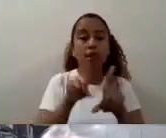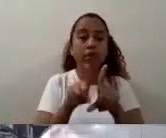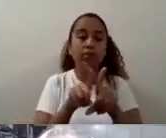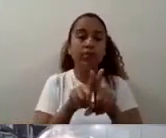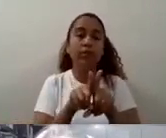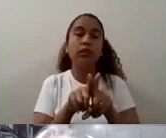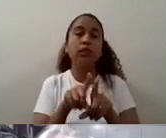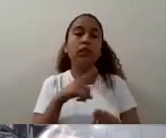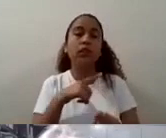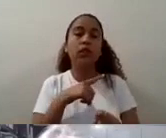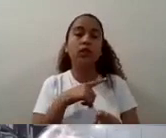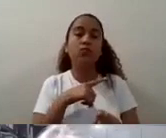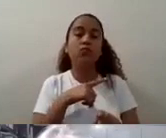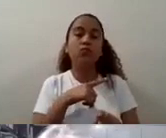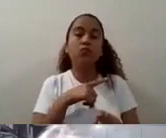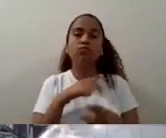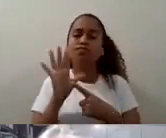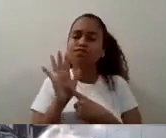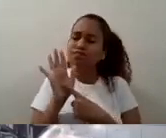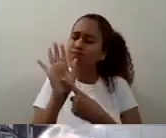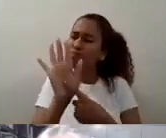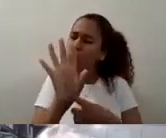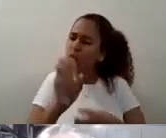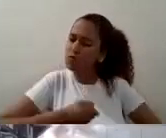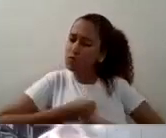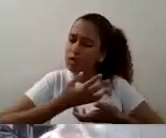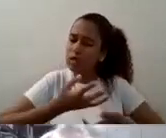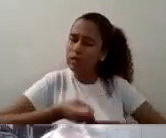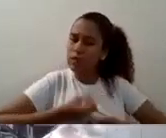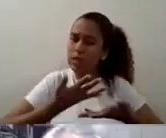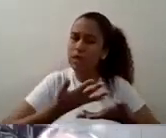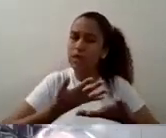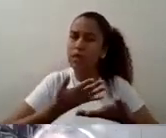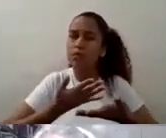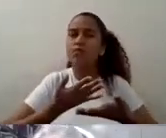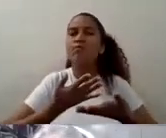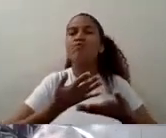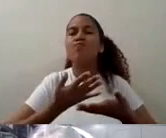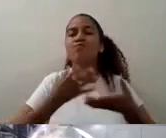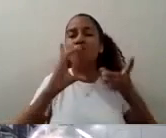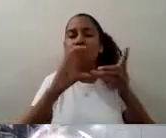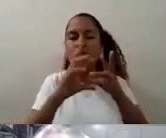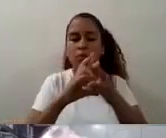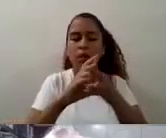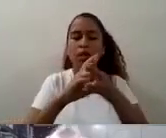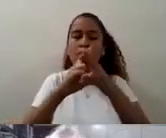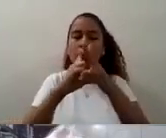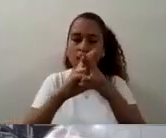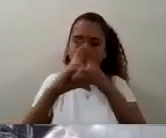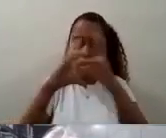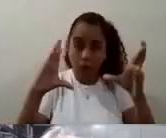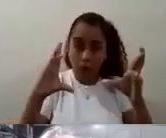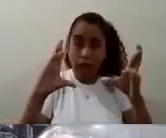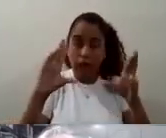uma expressividade como uma ação diaconal ecumênica transformadora, quando a